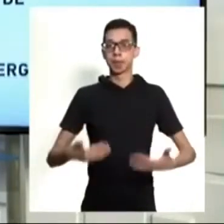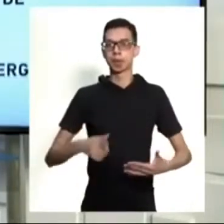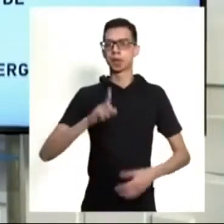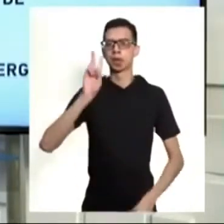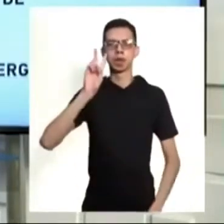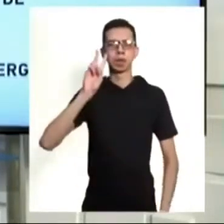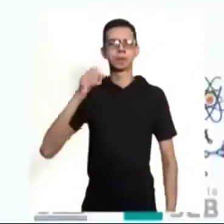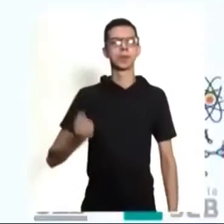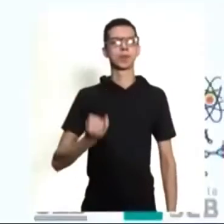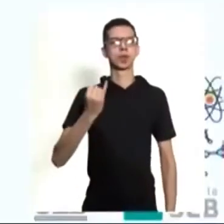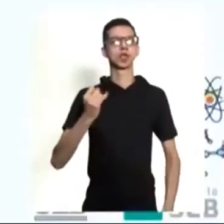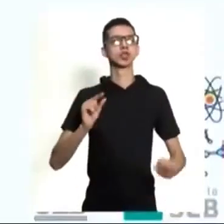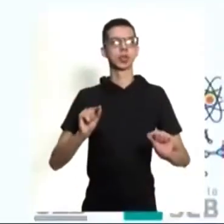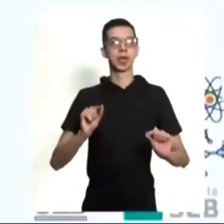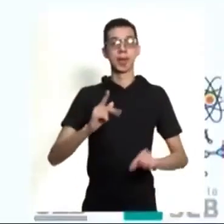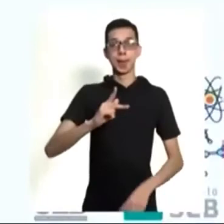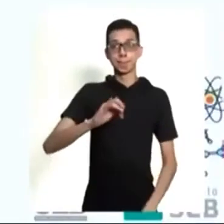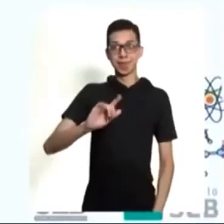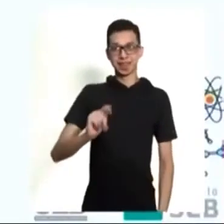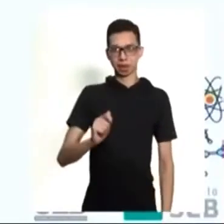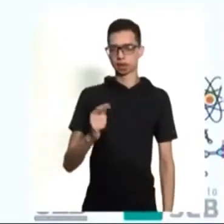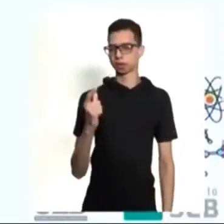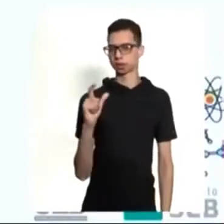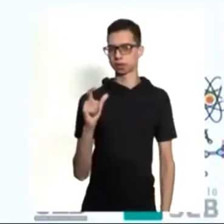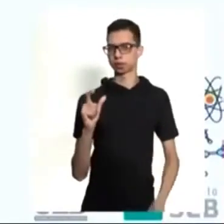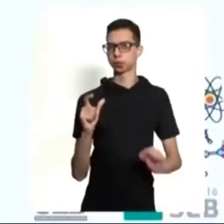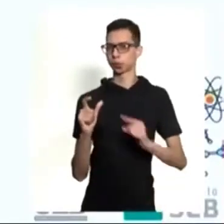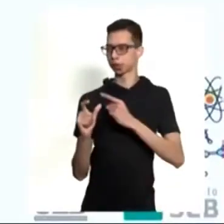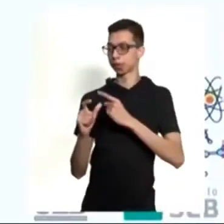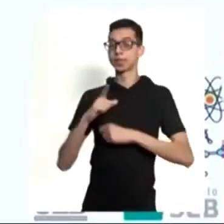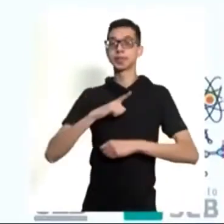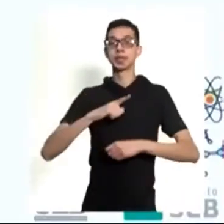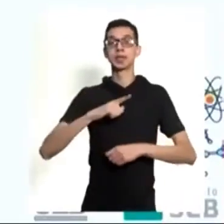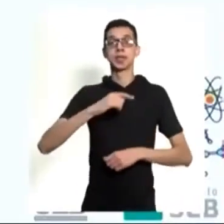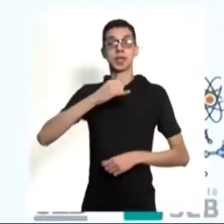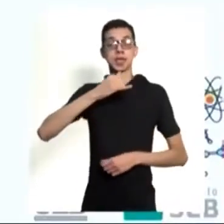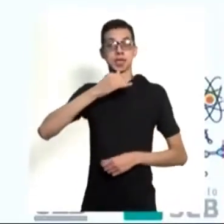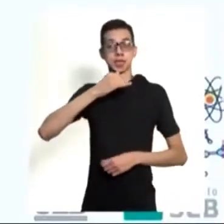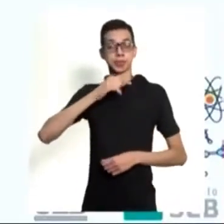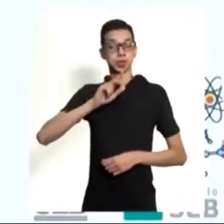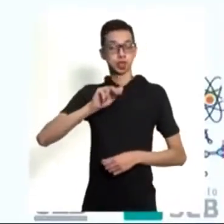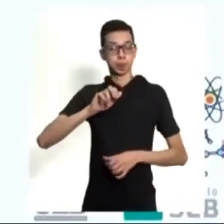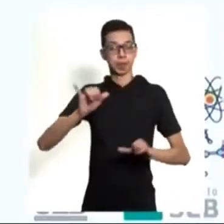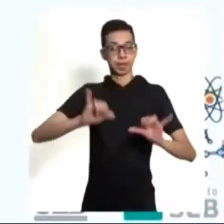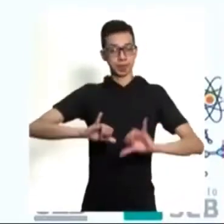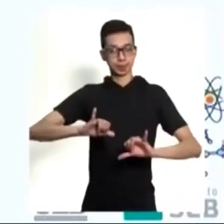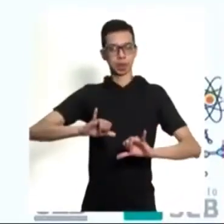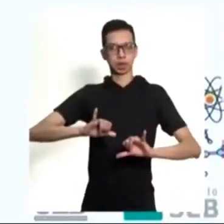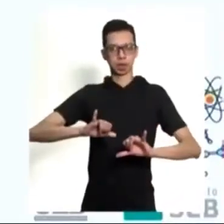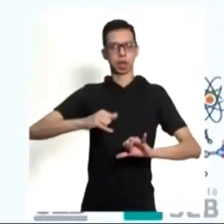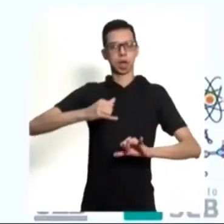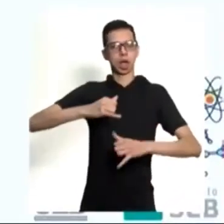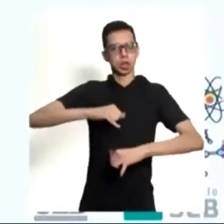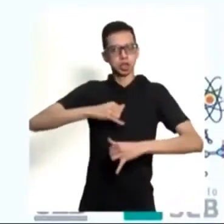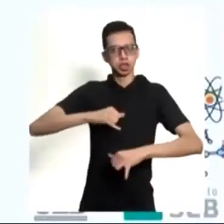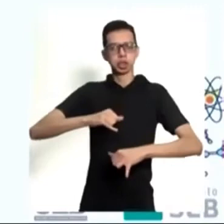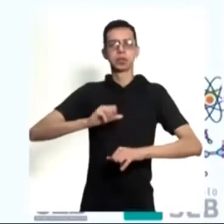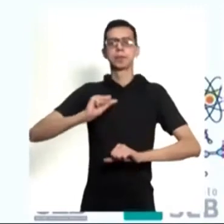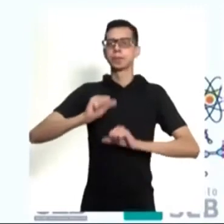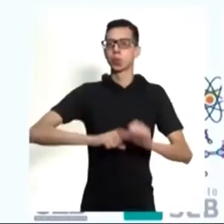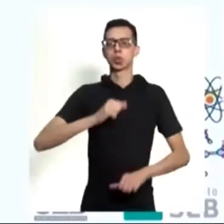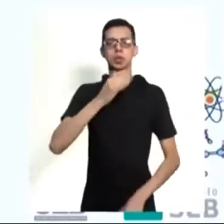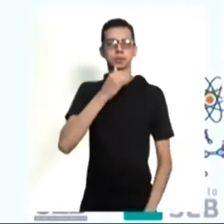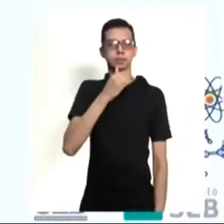lembrar? Que nas pilhas nós temos uma transformação da energia química em energia elétrica, que é o que eu havia falado para você. Né? Porque é